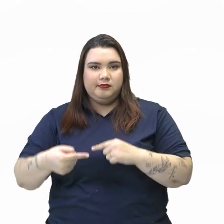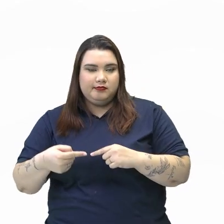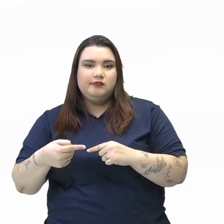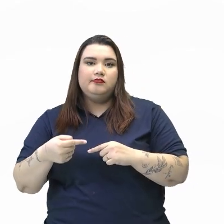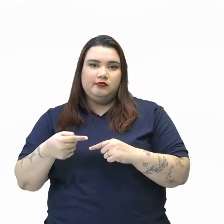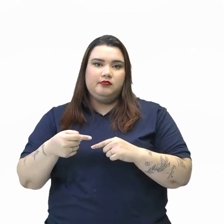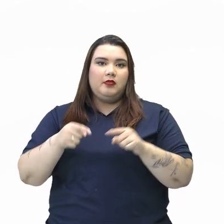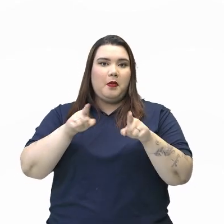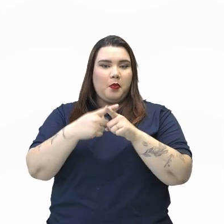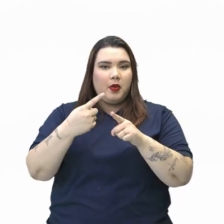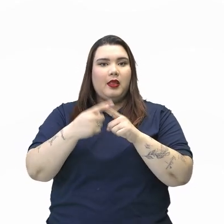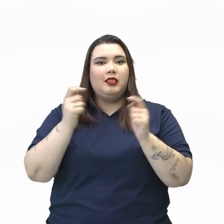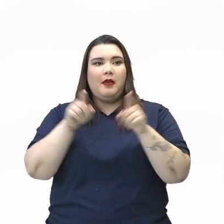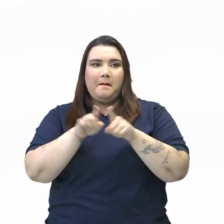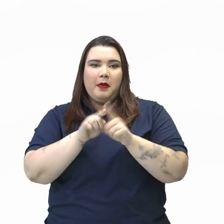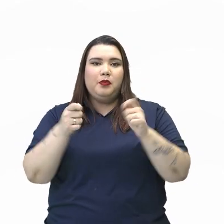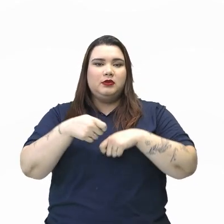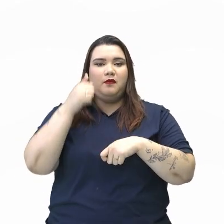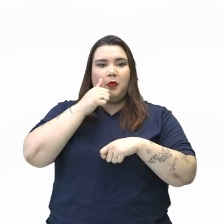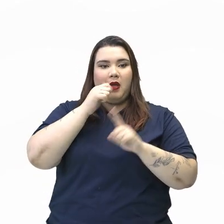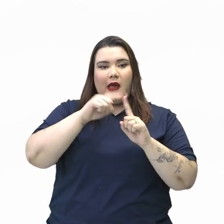acomete mulheres que estão esperando o bebê.